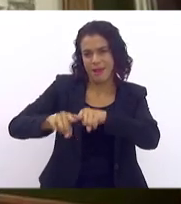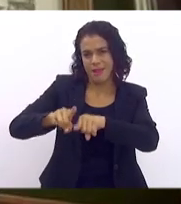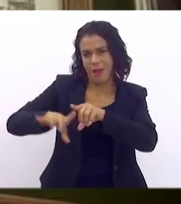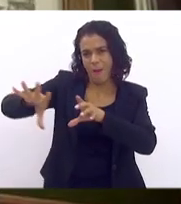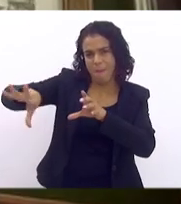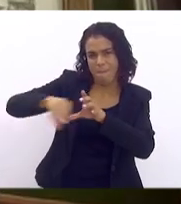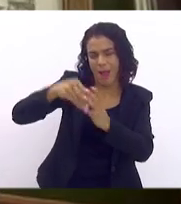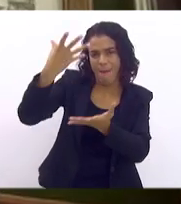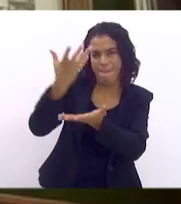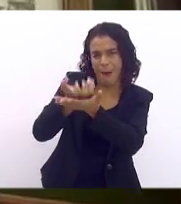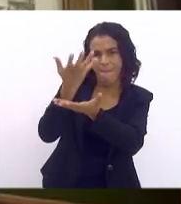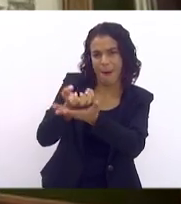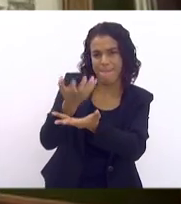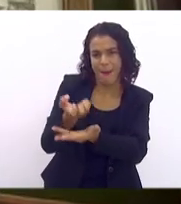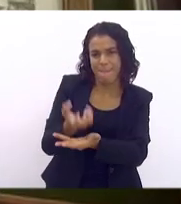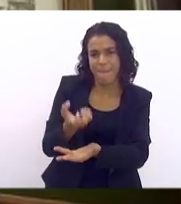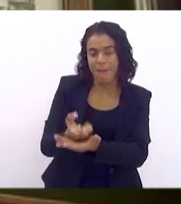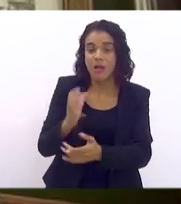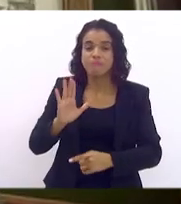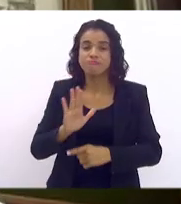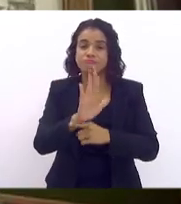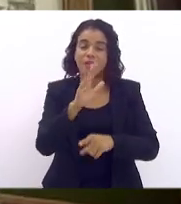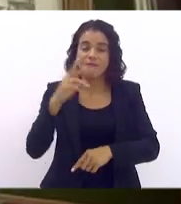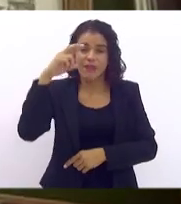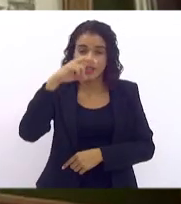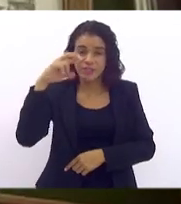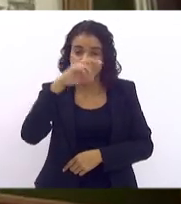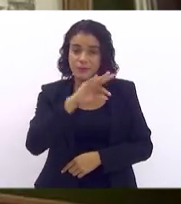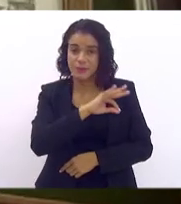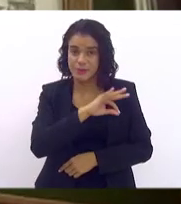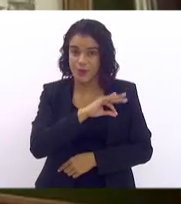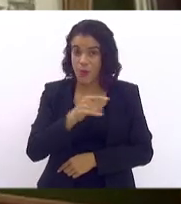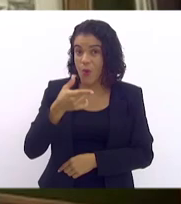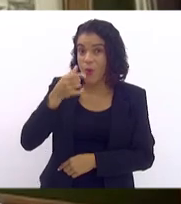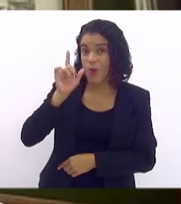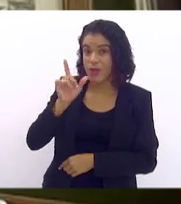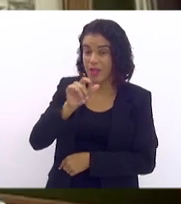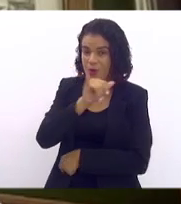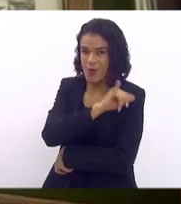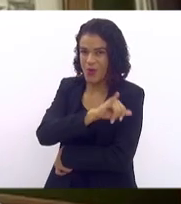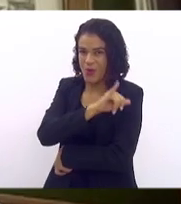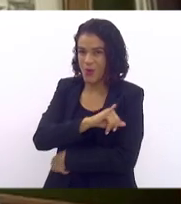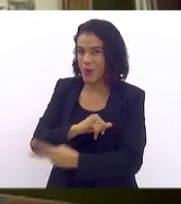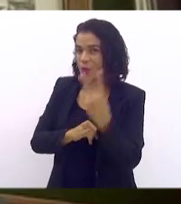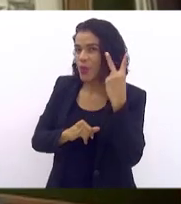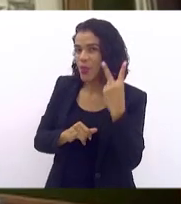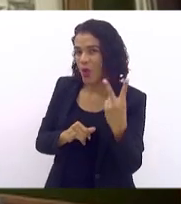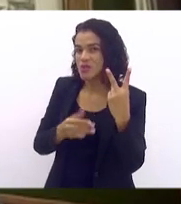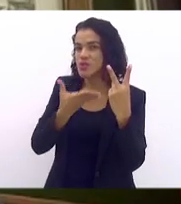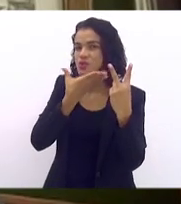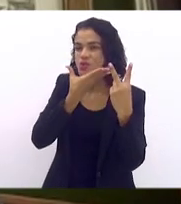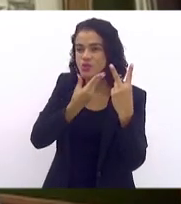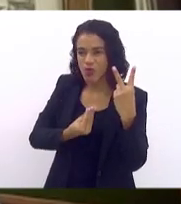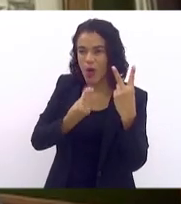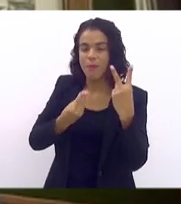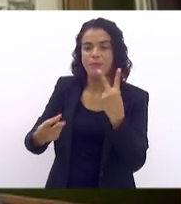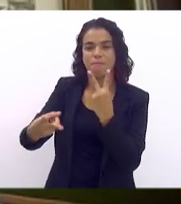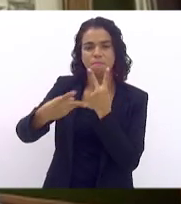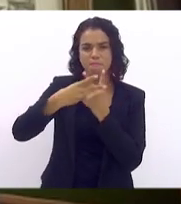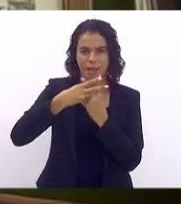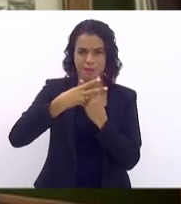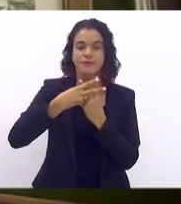das investigações policiais, né? Ontem, no Rio de Janeiro, dois rapazes foram